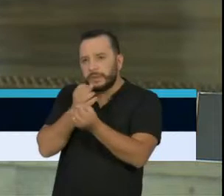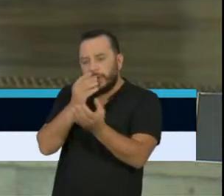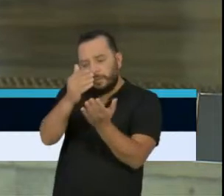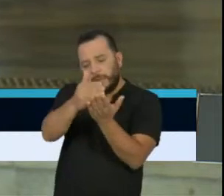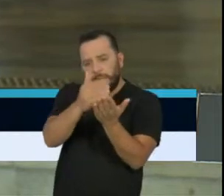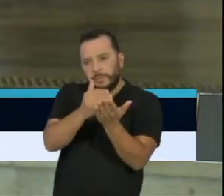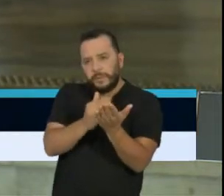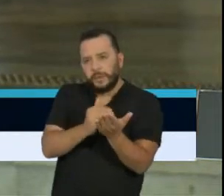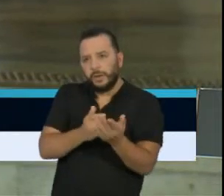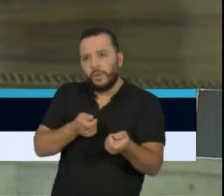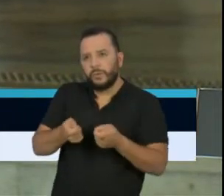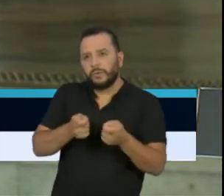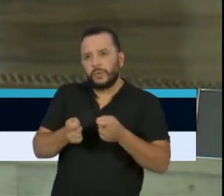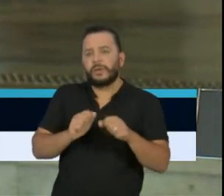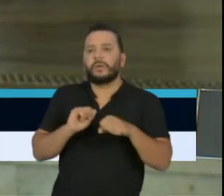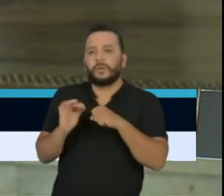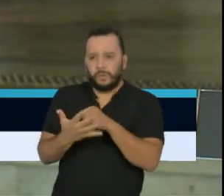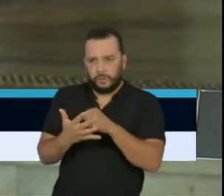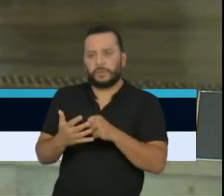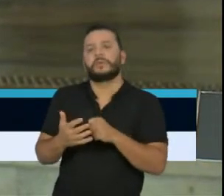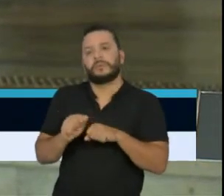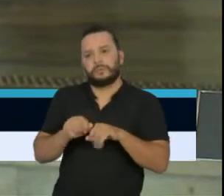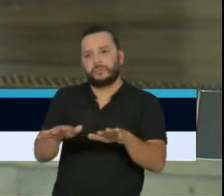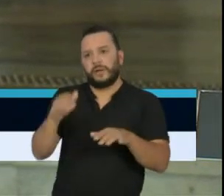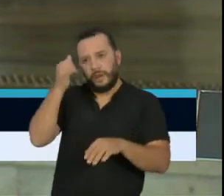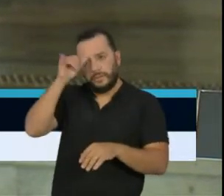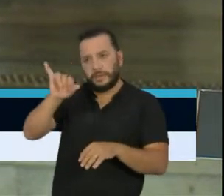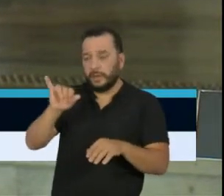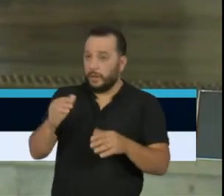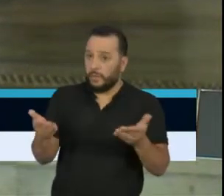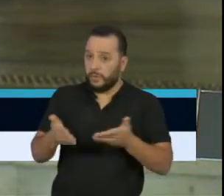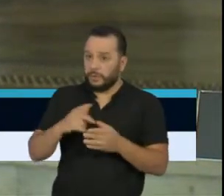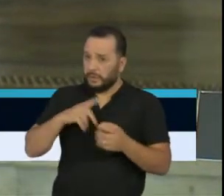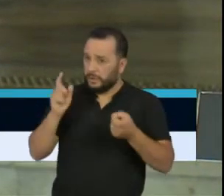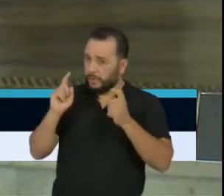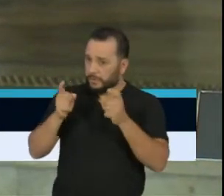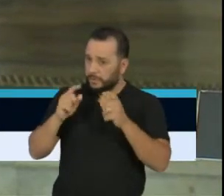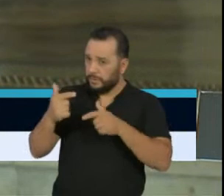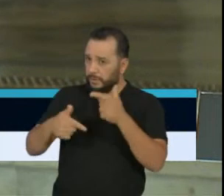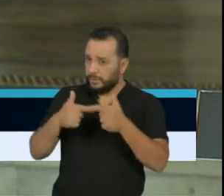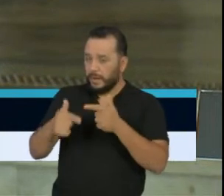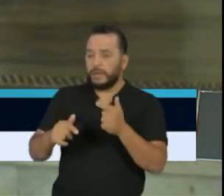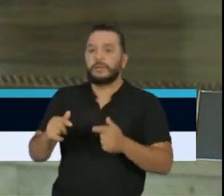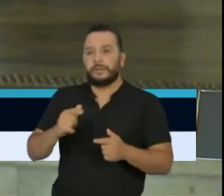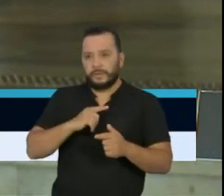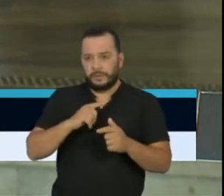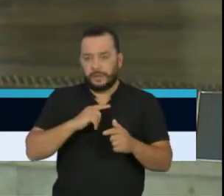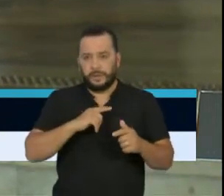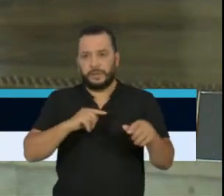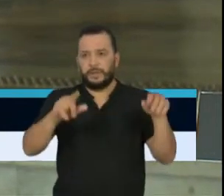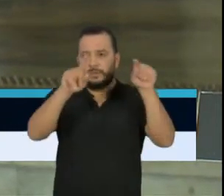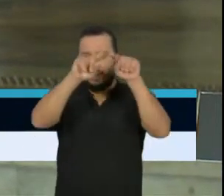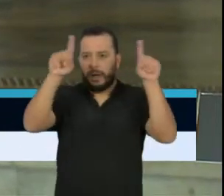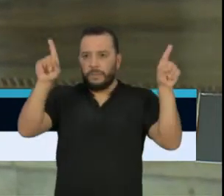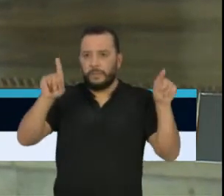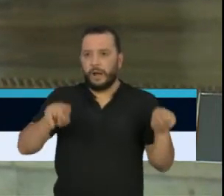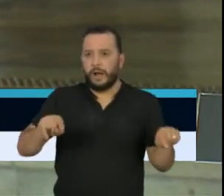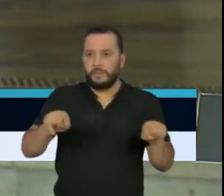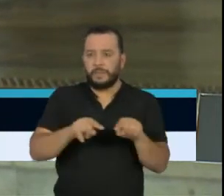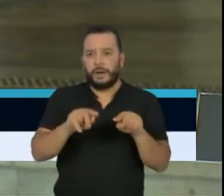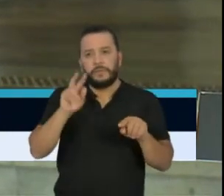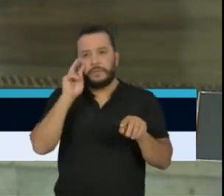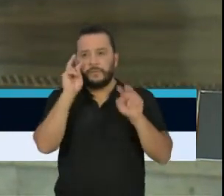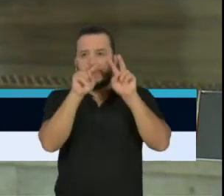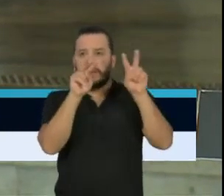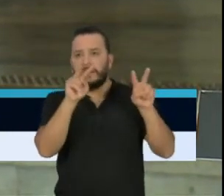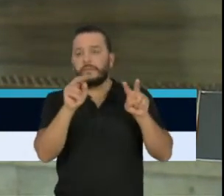nós vamos ter uma reunião de trabalho com a equipe que está aqui para trazer um protótipo de um painel de controle aqui que pode ajudar também